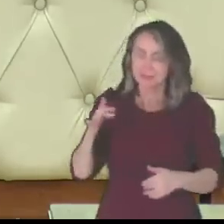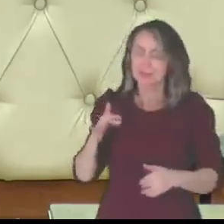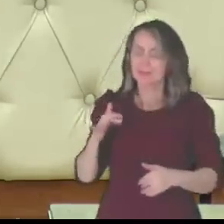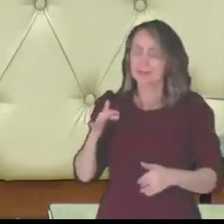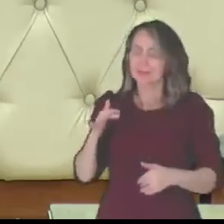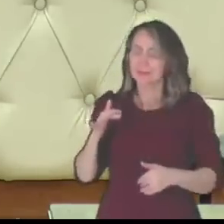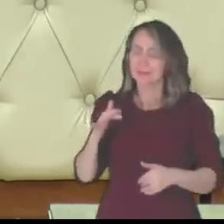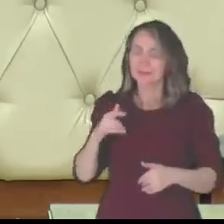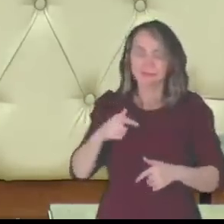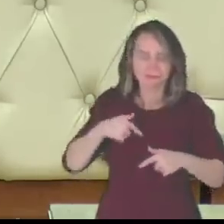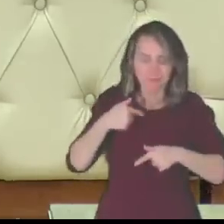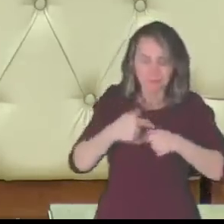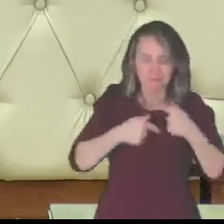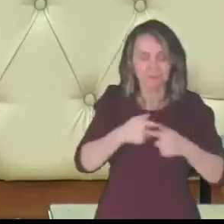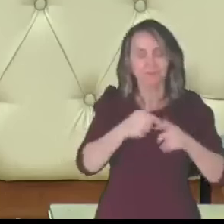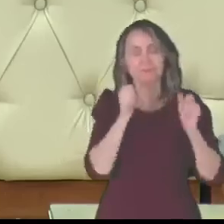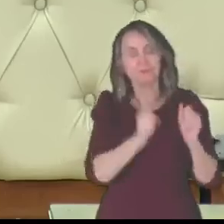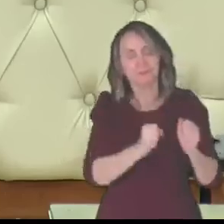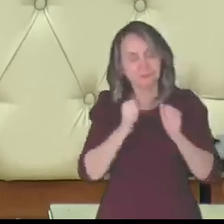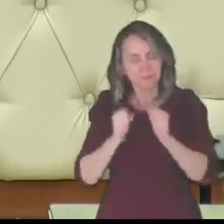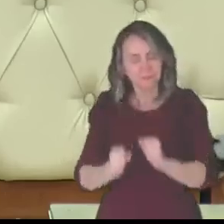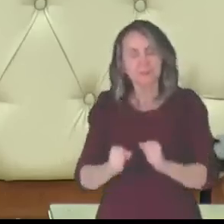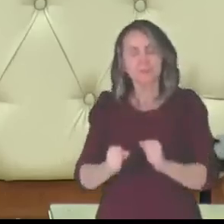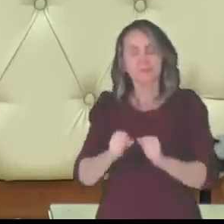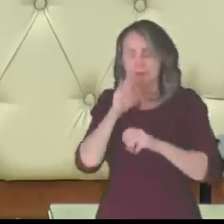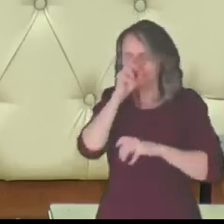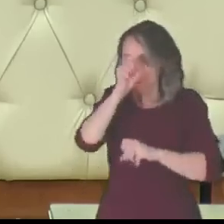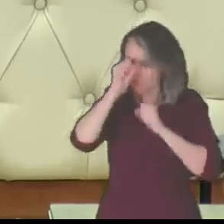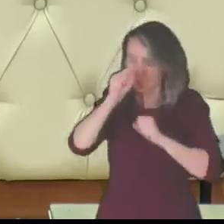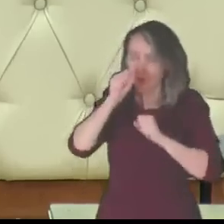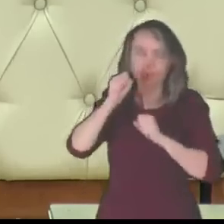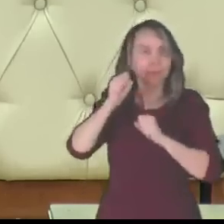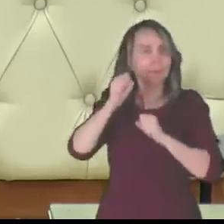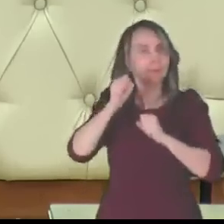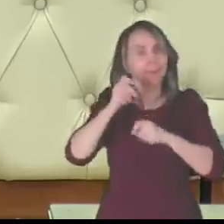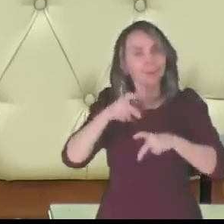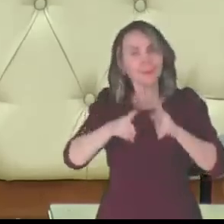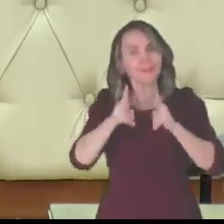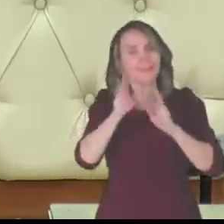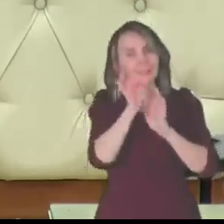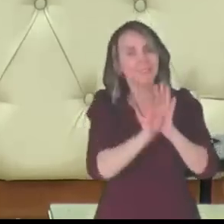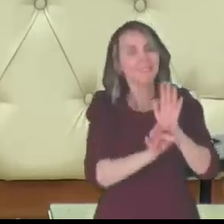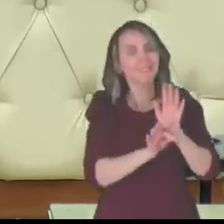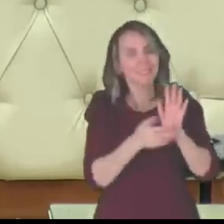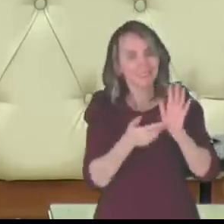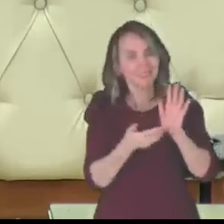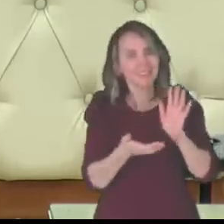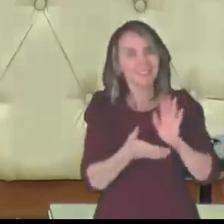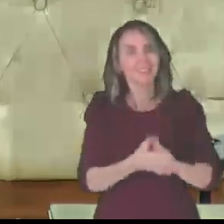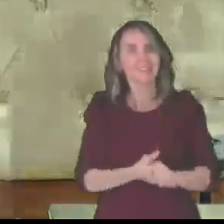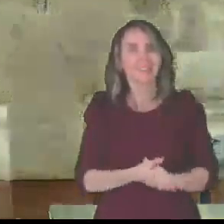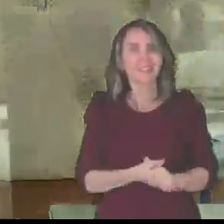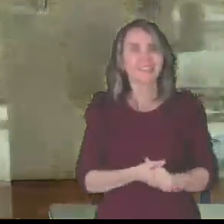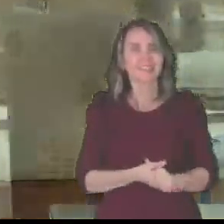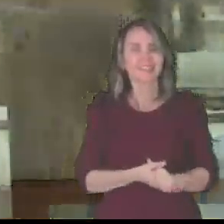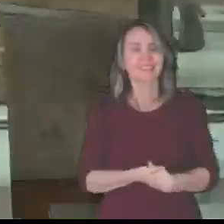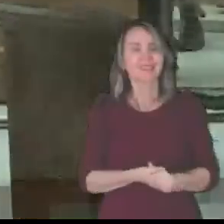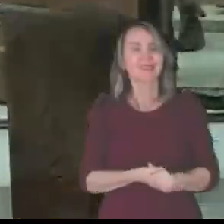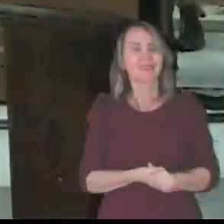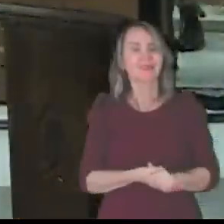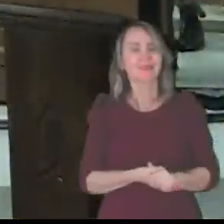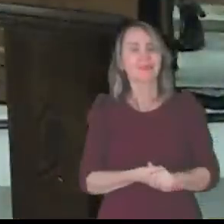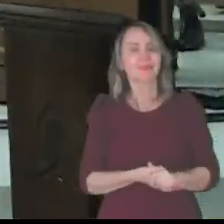dá uma mulher ação poderosa uma geração forte glória a Deus prossiga Olha aí Você orando com as escrituras